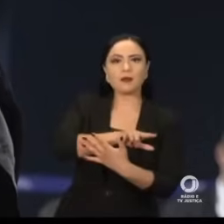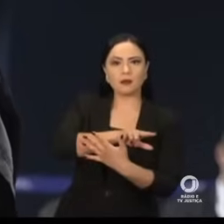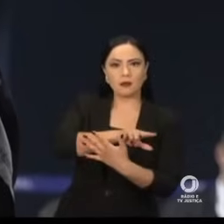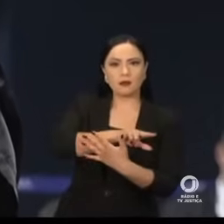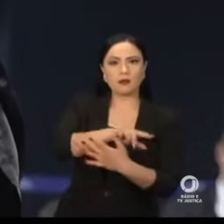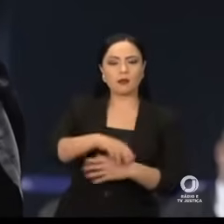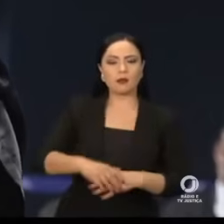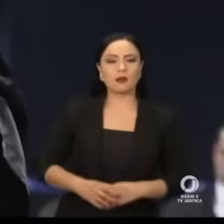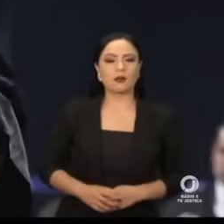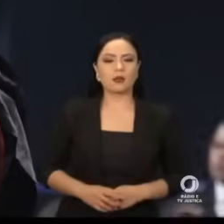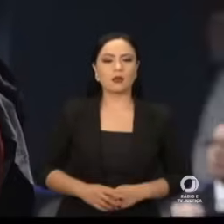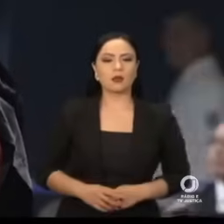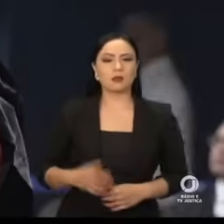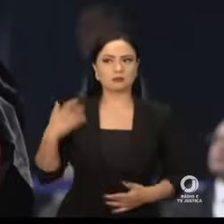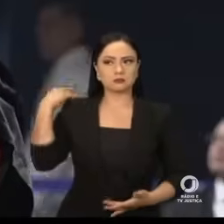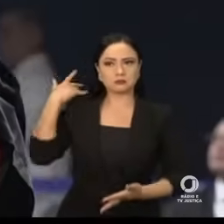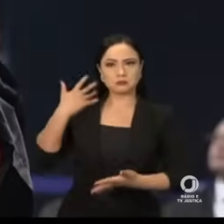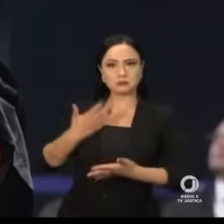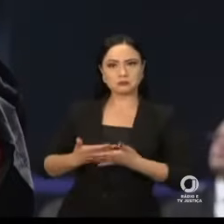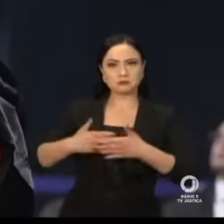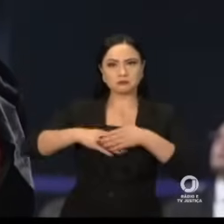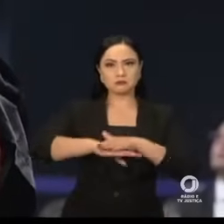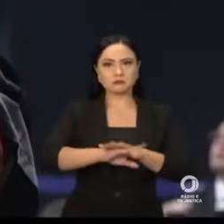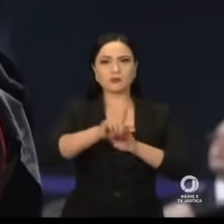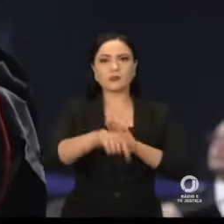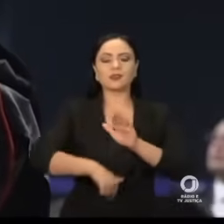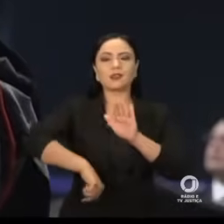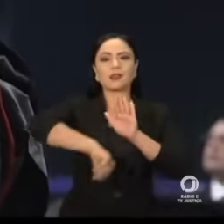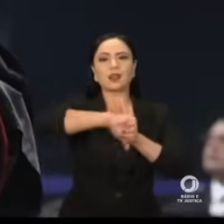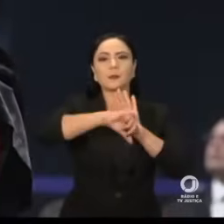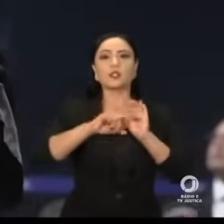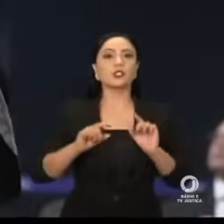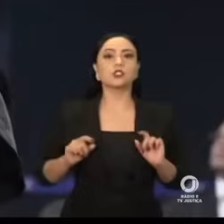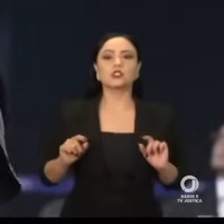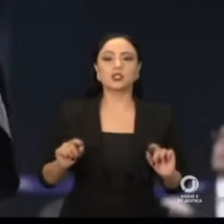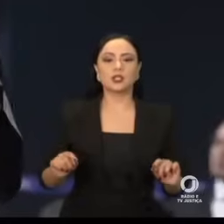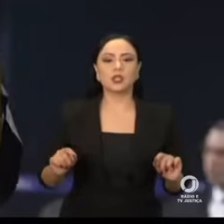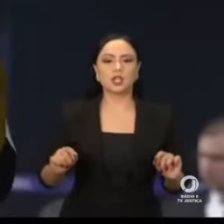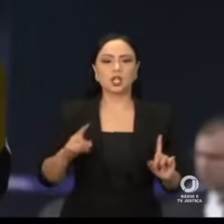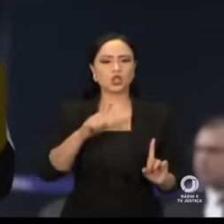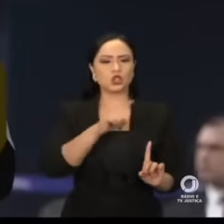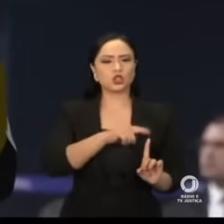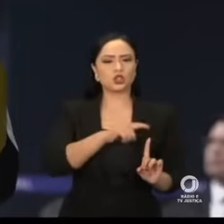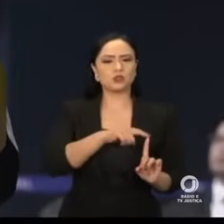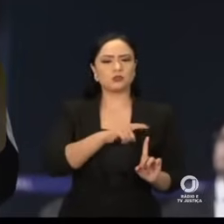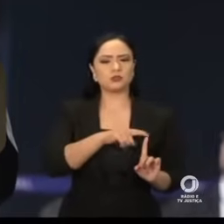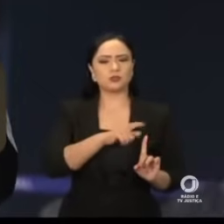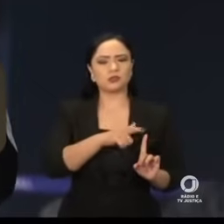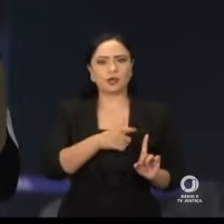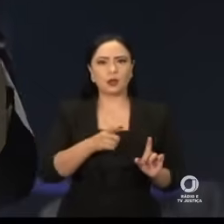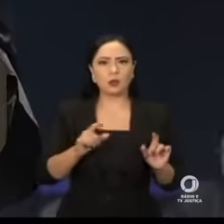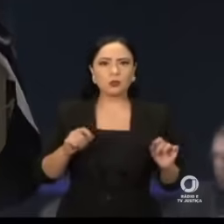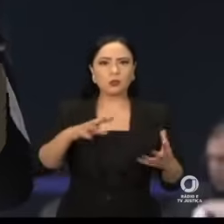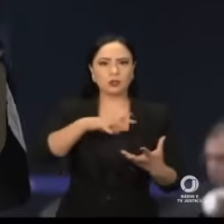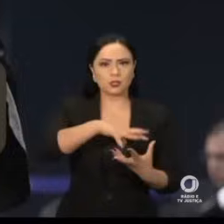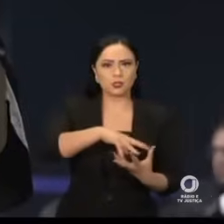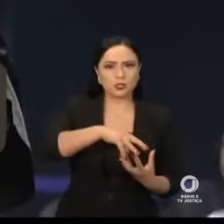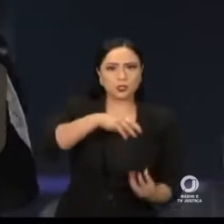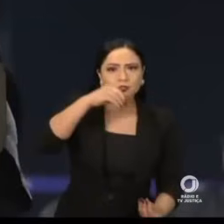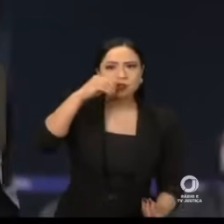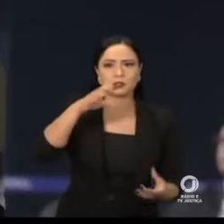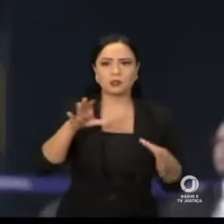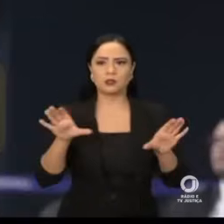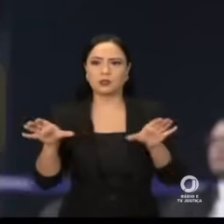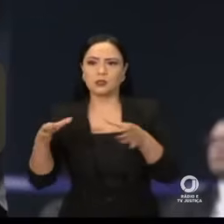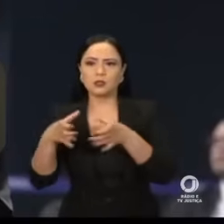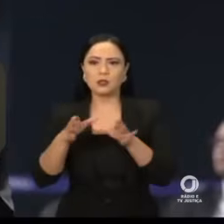que, segundo a doutrina, seria o crime de uma espécie de alma coletiva, de um estouro em